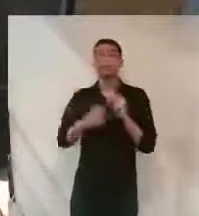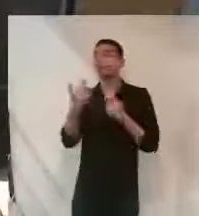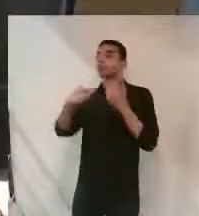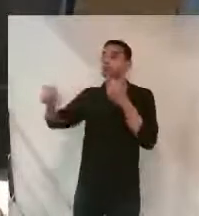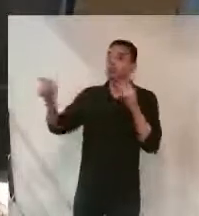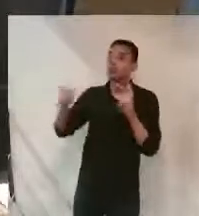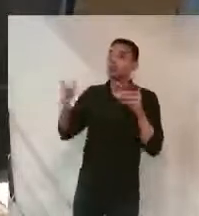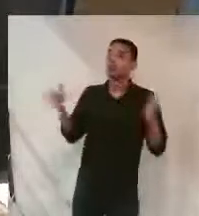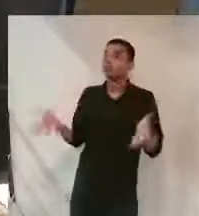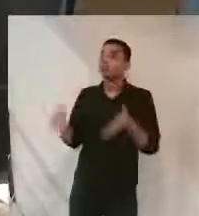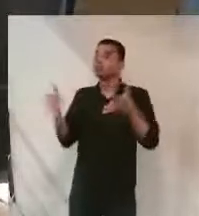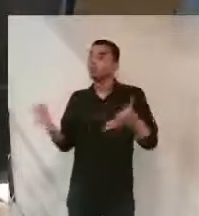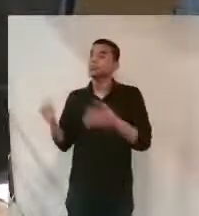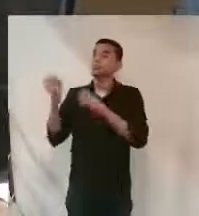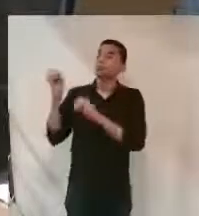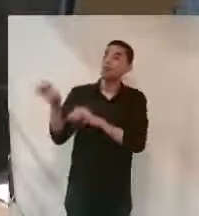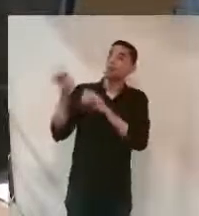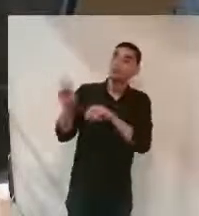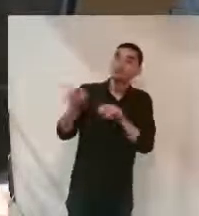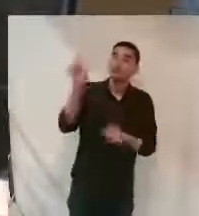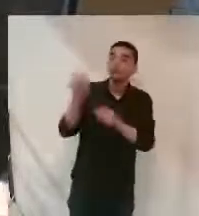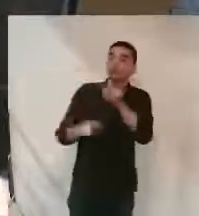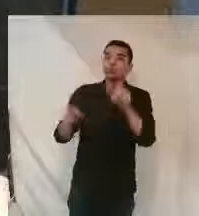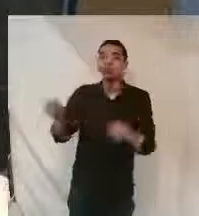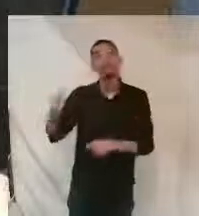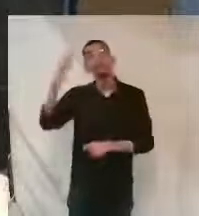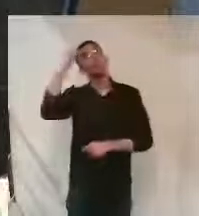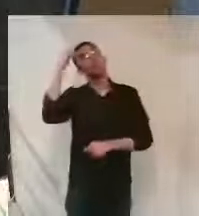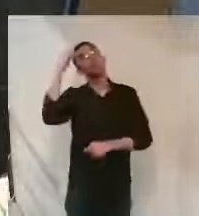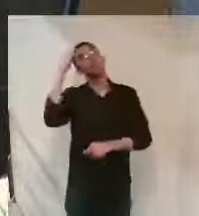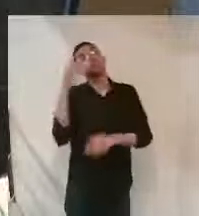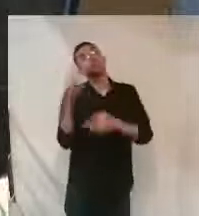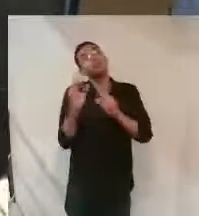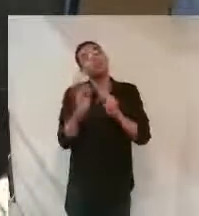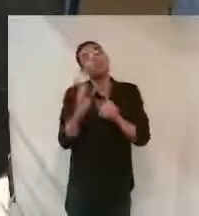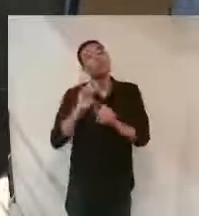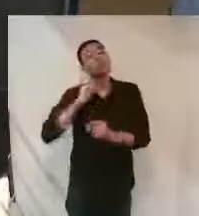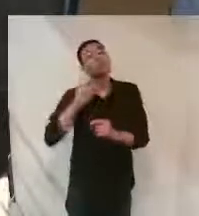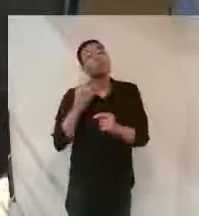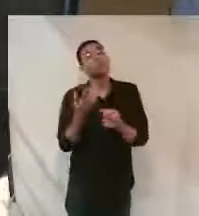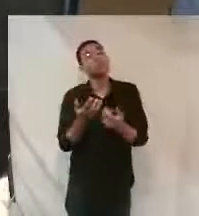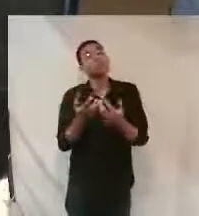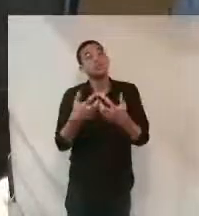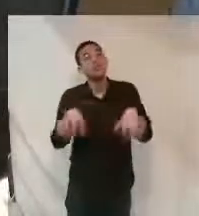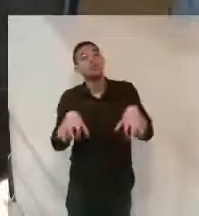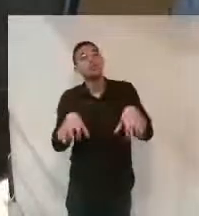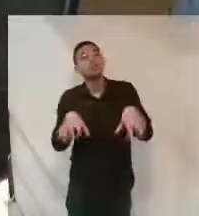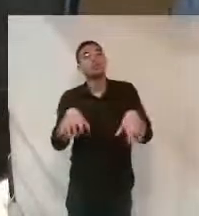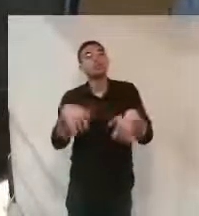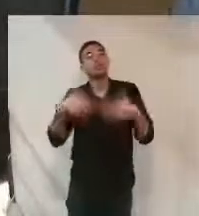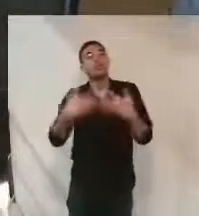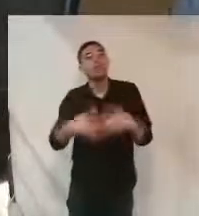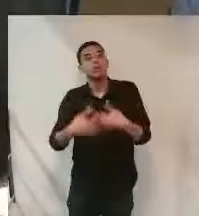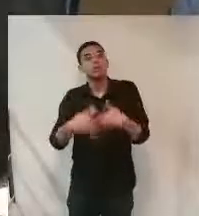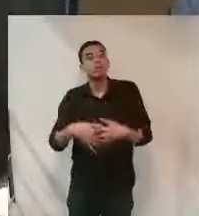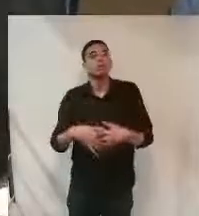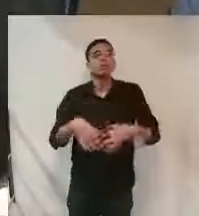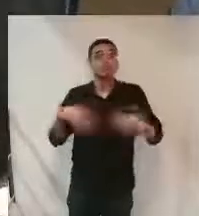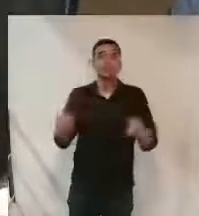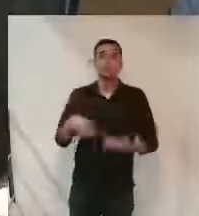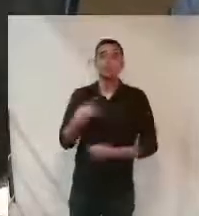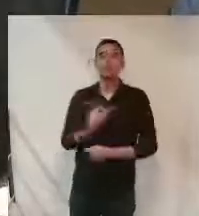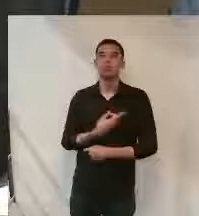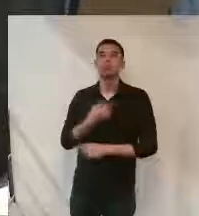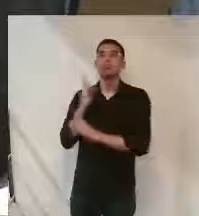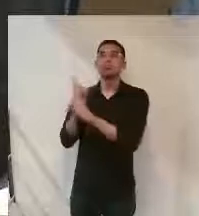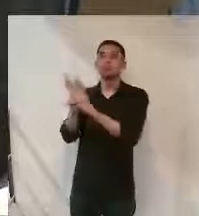a educação ambiental. E, realmente, nós conseguimos esse êxito, doutor Disseu, através dos acordos de não